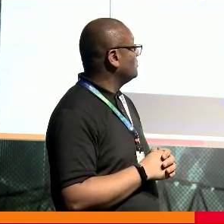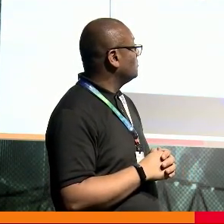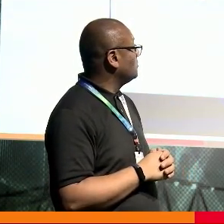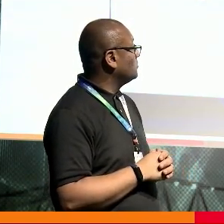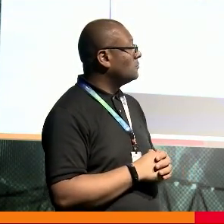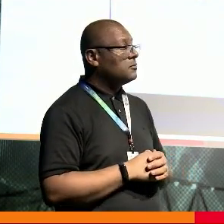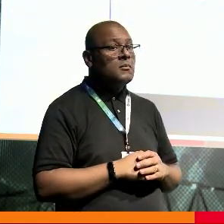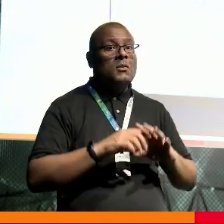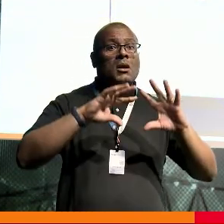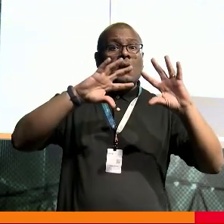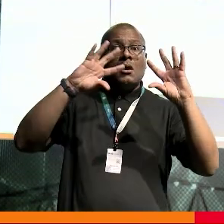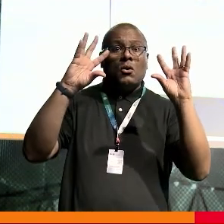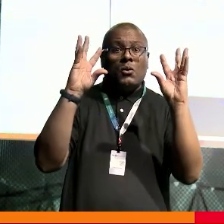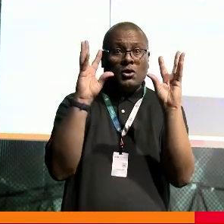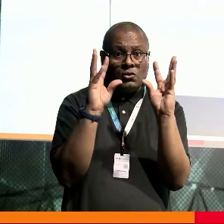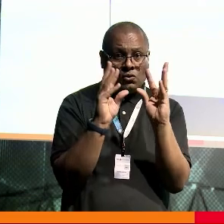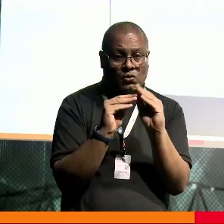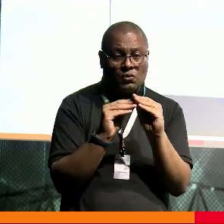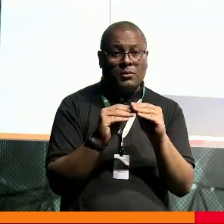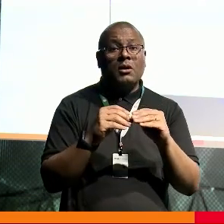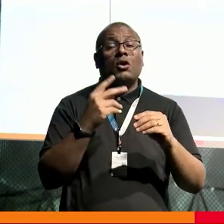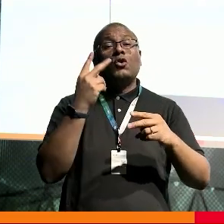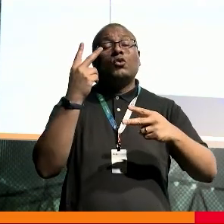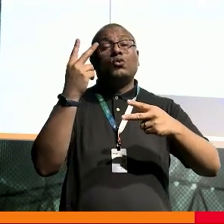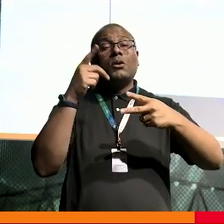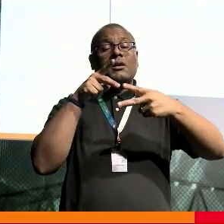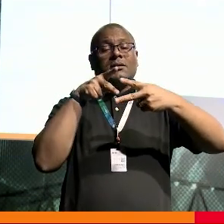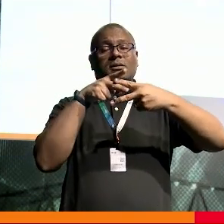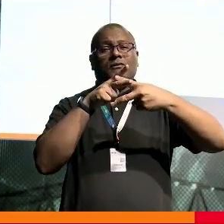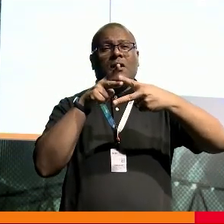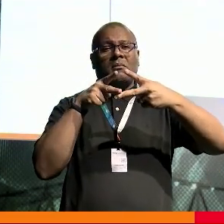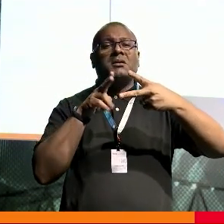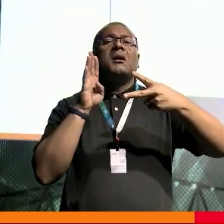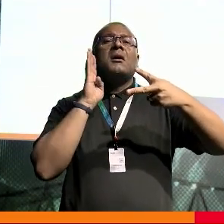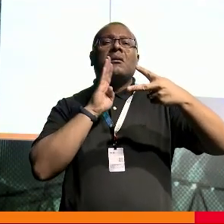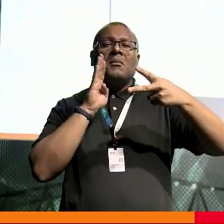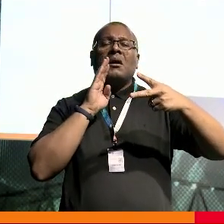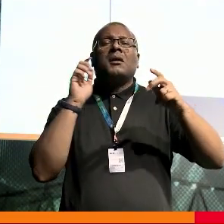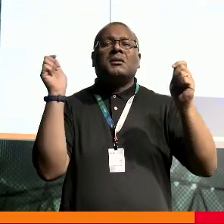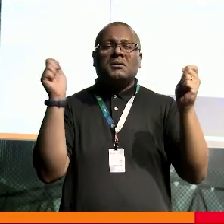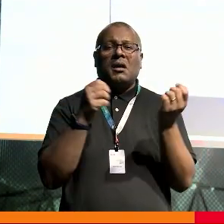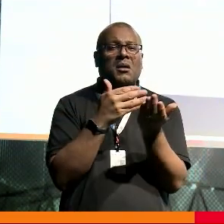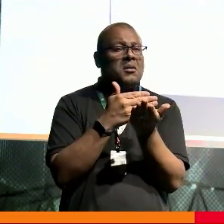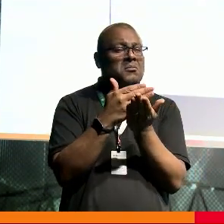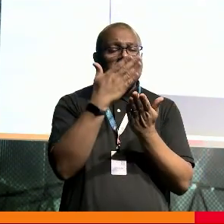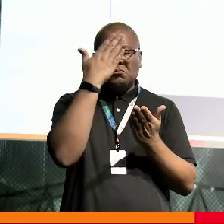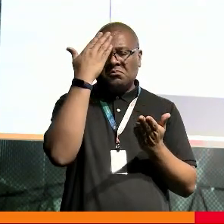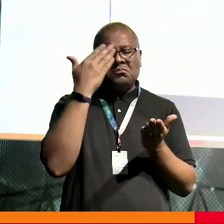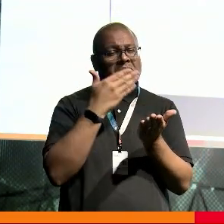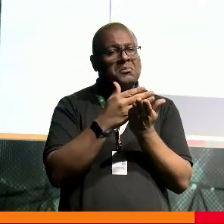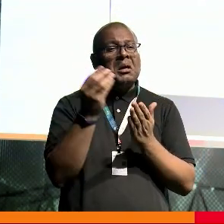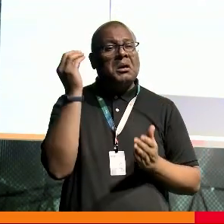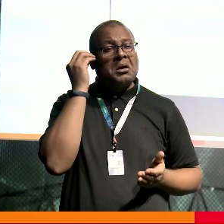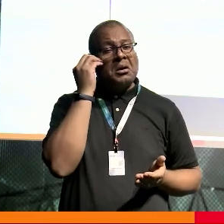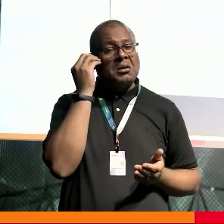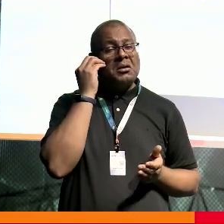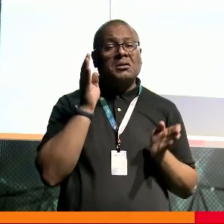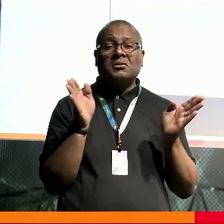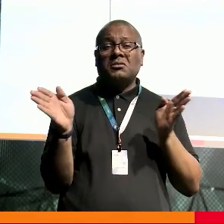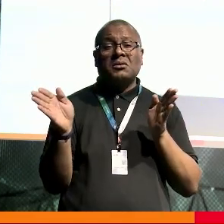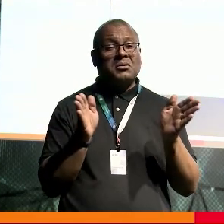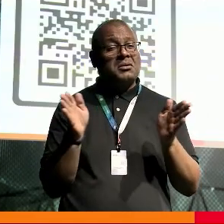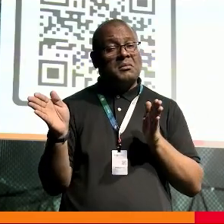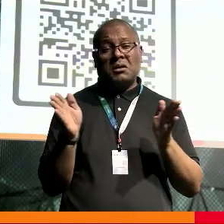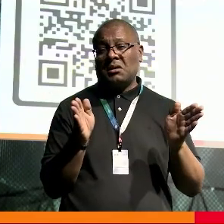Gente, é isso. Falei para vocês 2 ferramentas muito bacanas, que dá para começar, qualquer pessoa dá para começar a fazer testes de